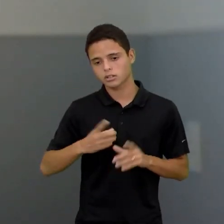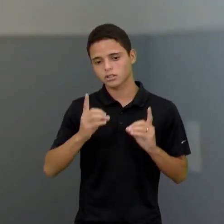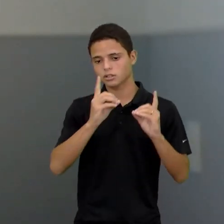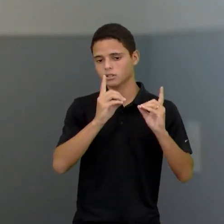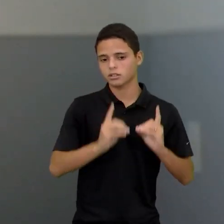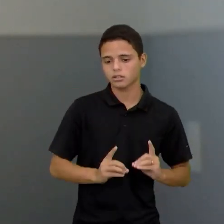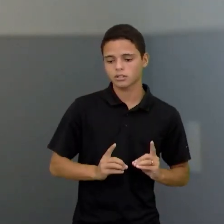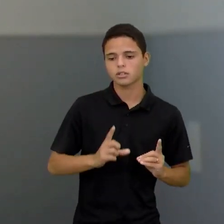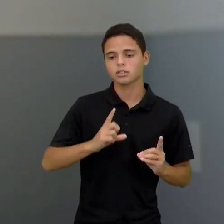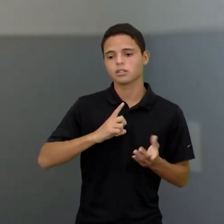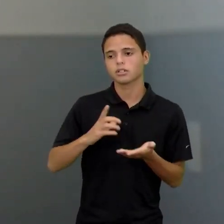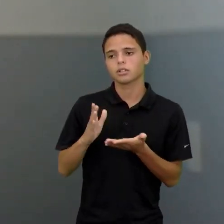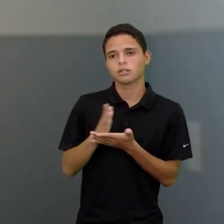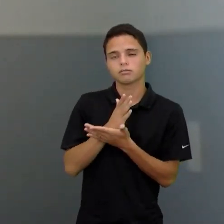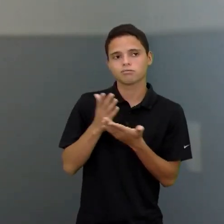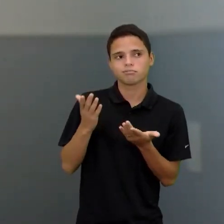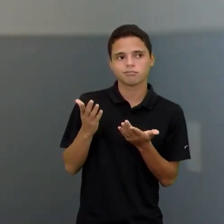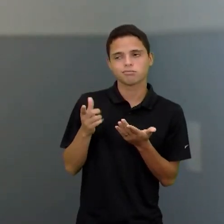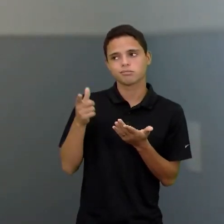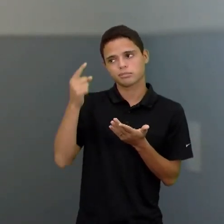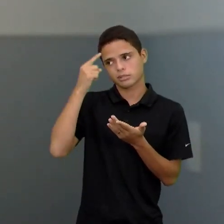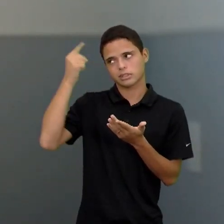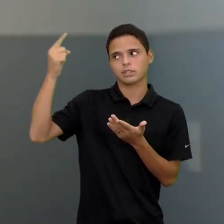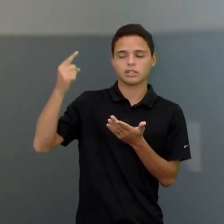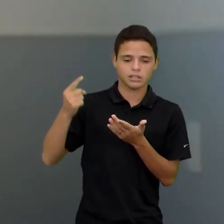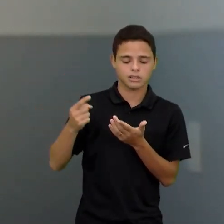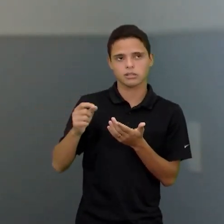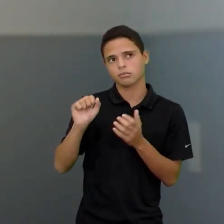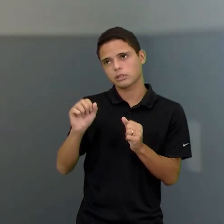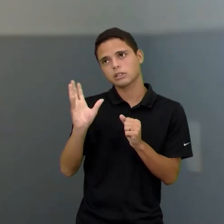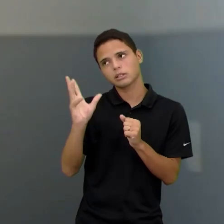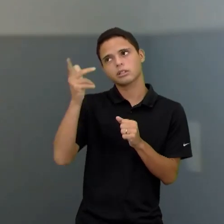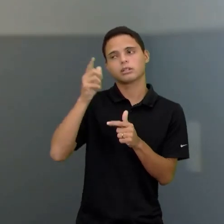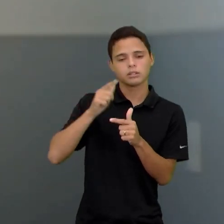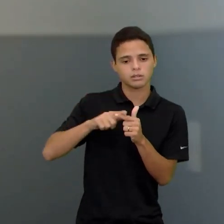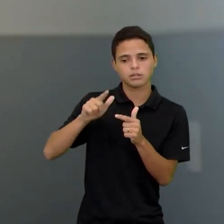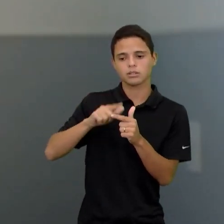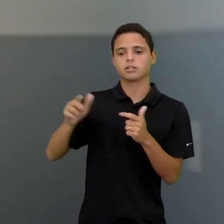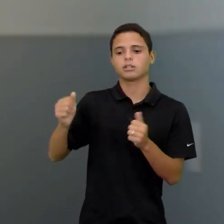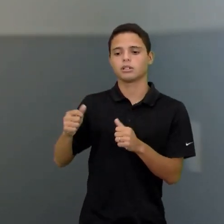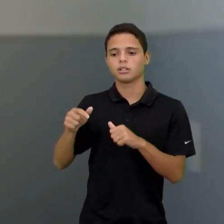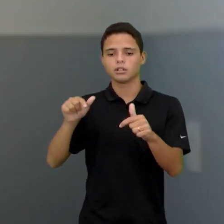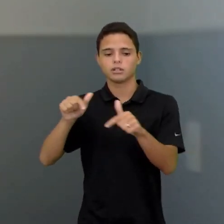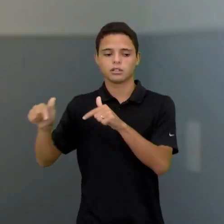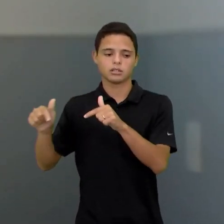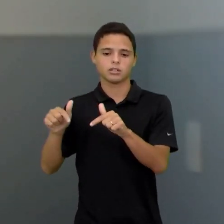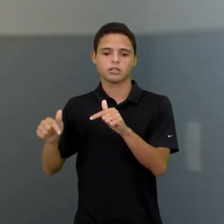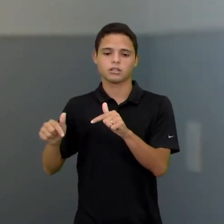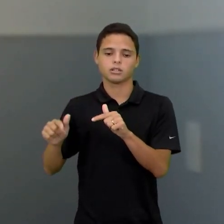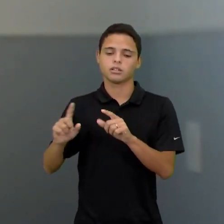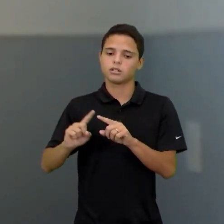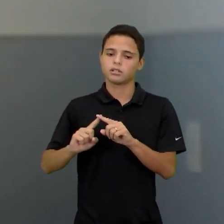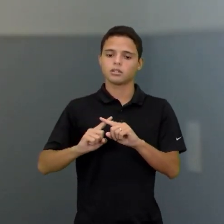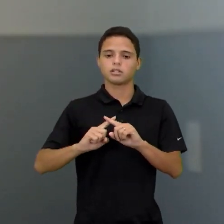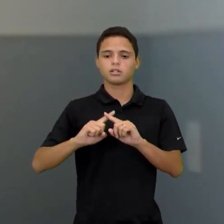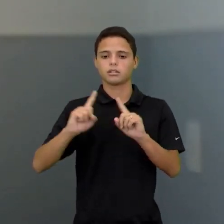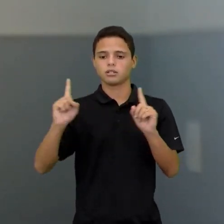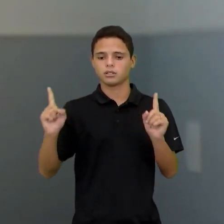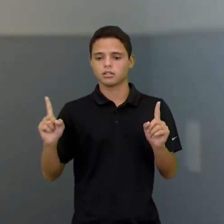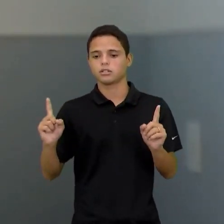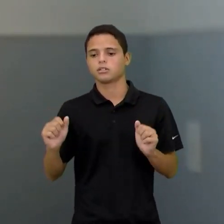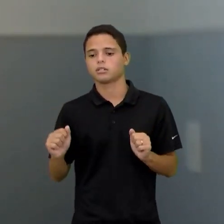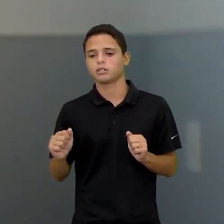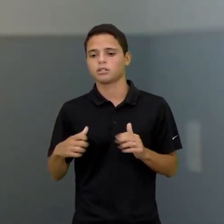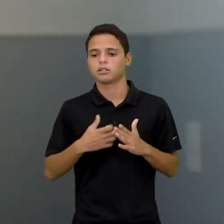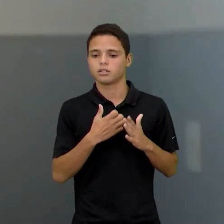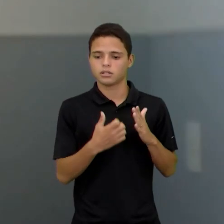iria causar algum problema na hora de desempenhar a minha atividade. E, por incrível que pareça, a empresa